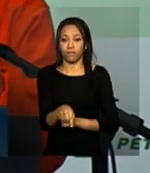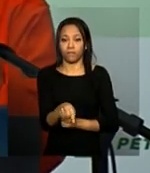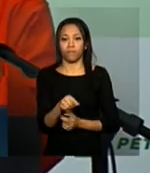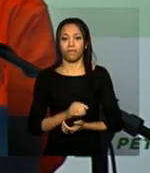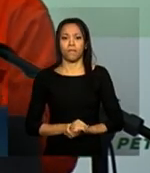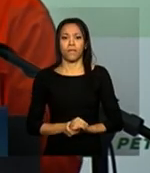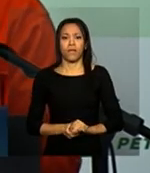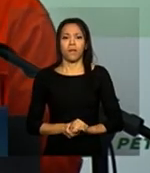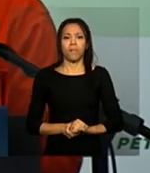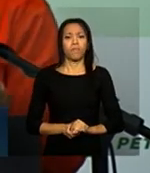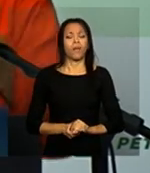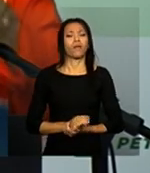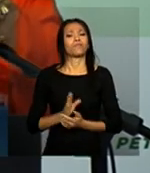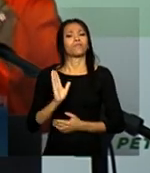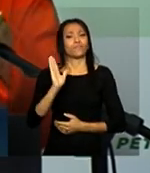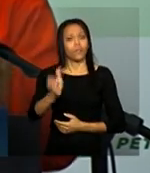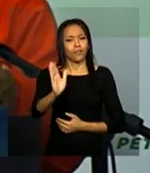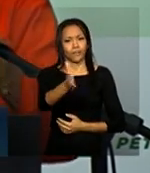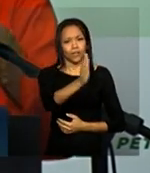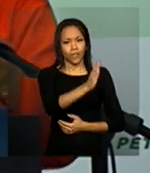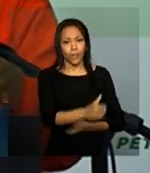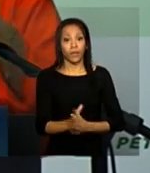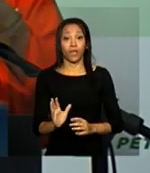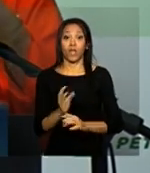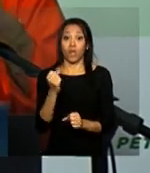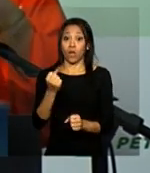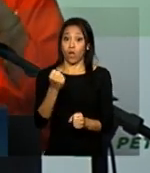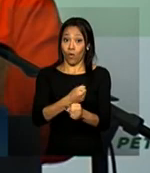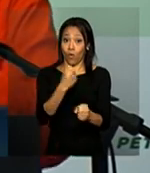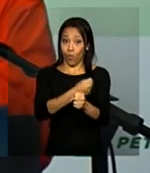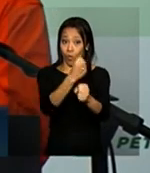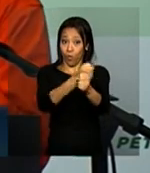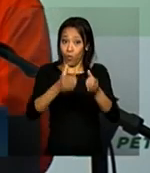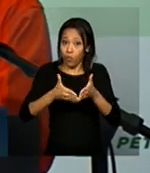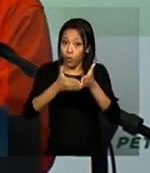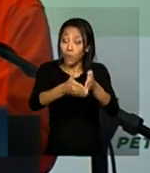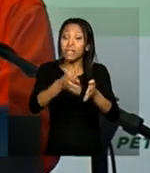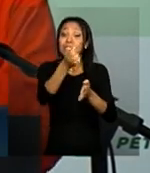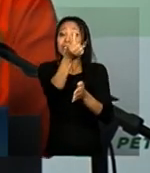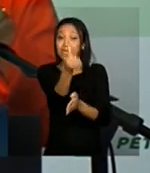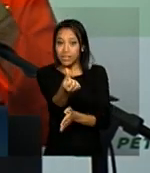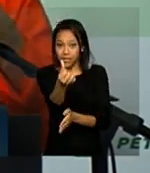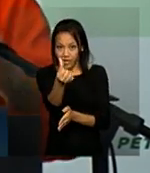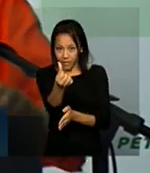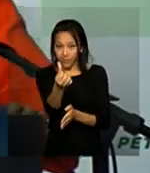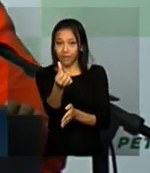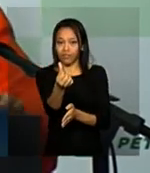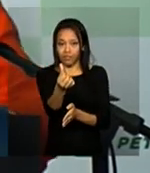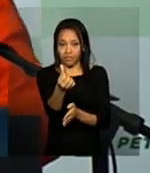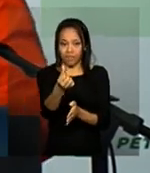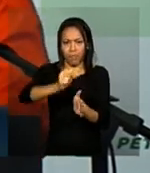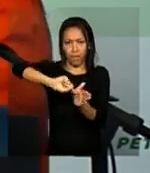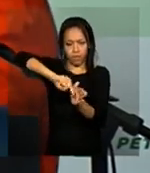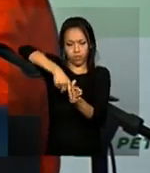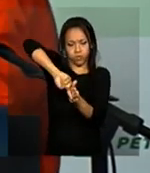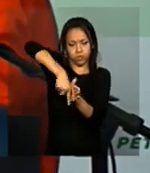para aqui estão confirmadas mais 6 navios sonda de perfuração.